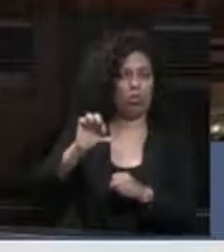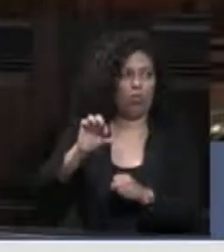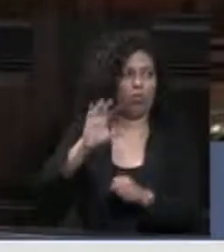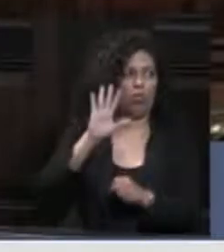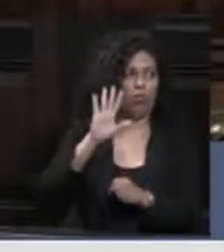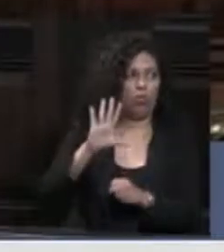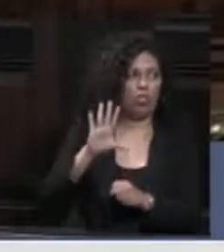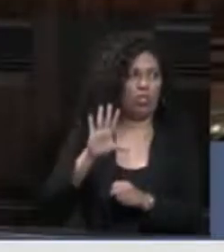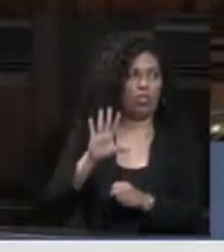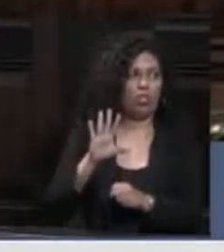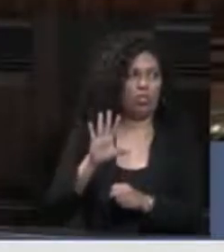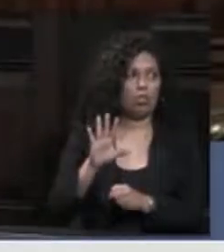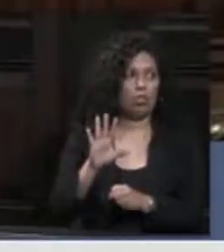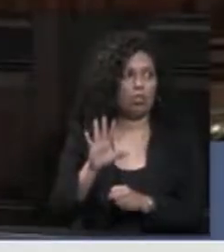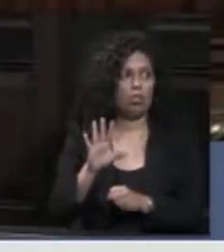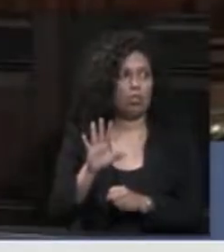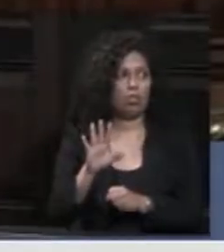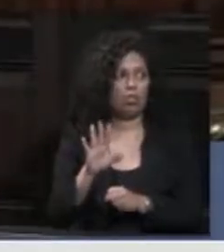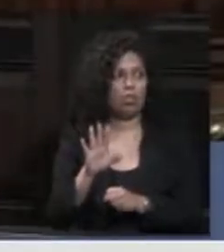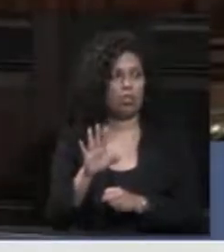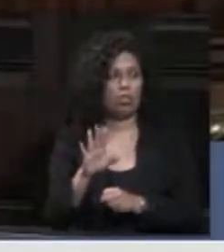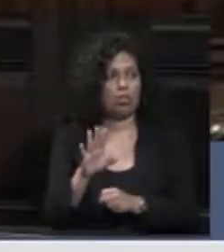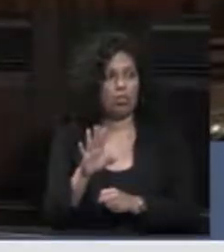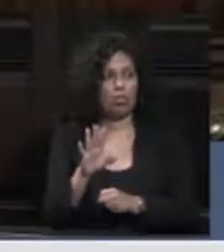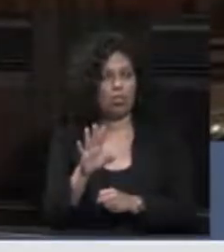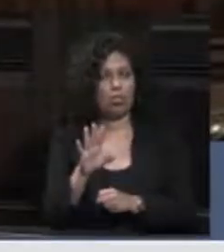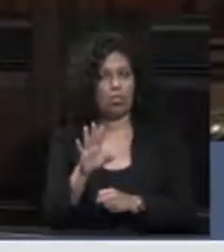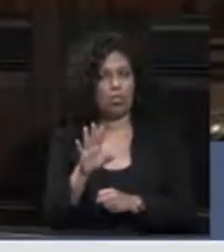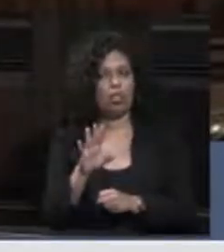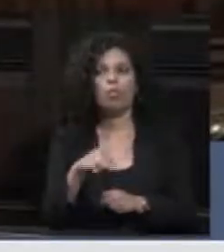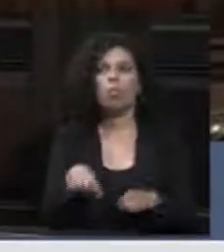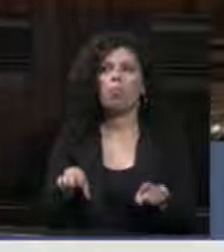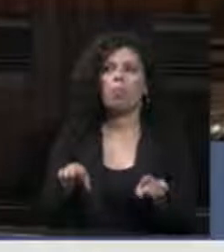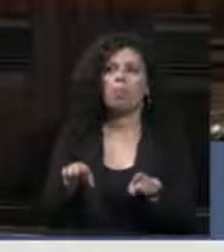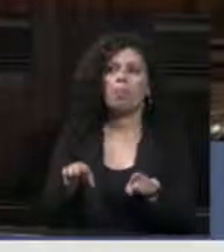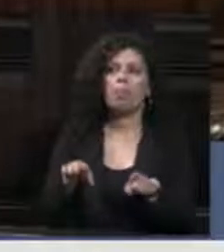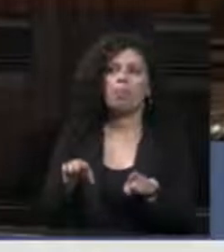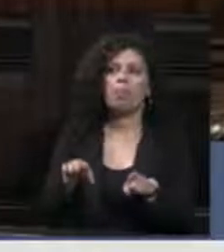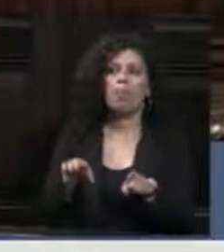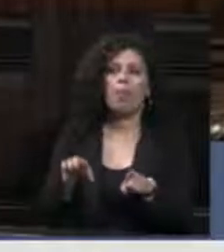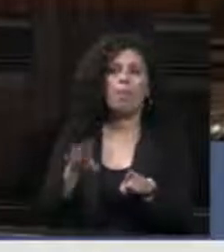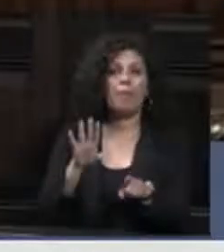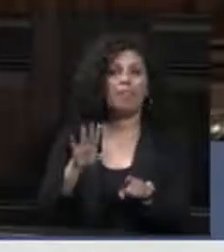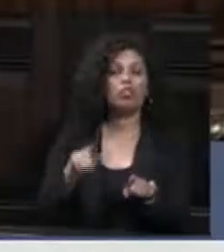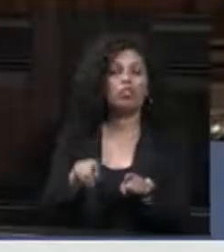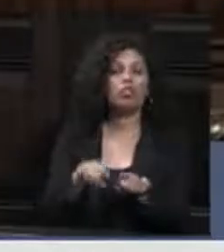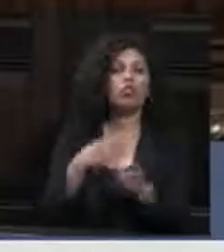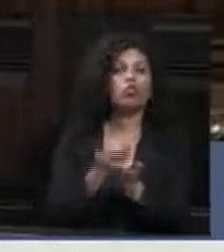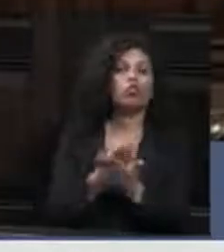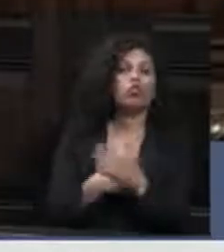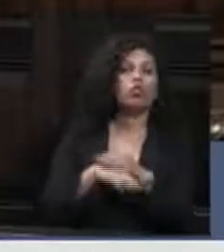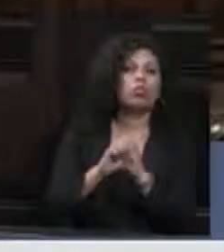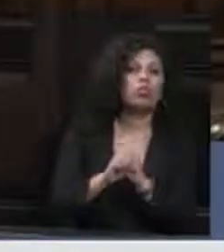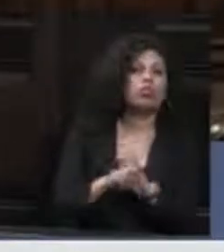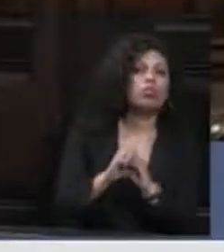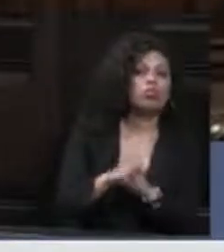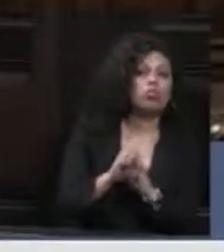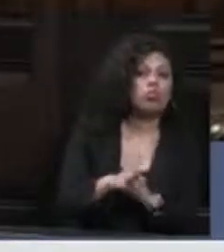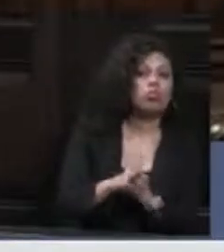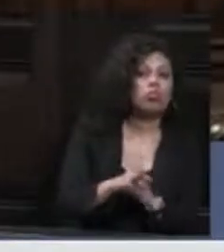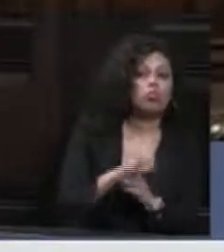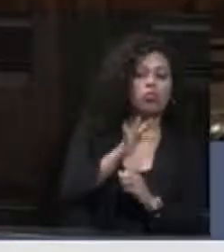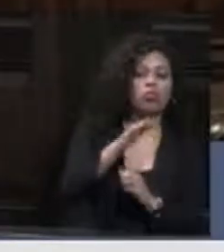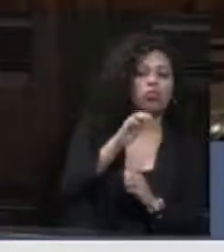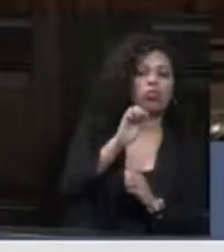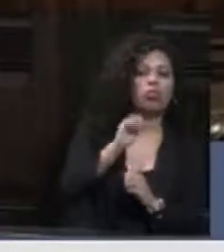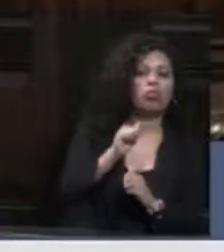a Antônio Sarlo, mas também não se completou o processo de sua transferência para a UENF. Então, esse